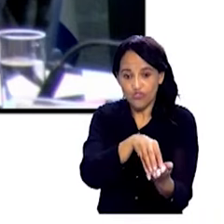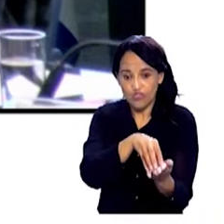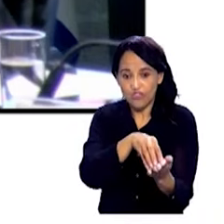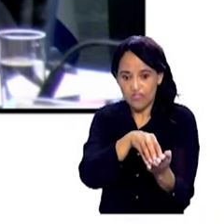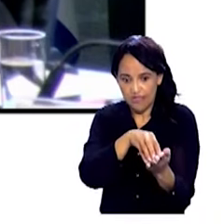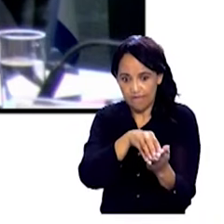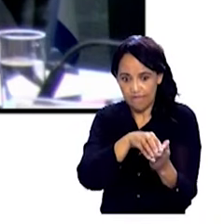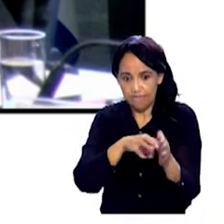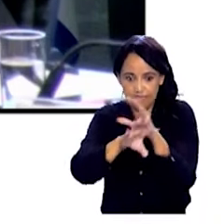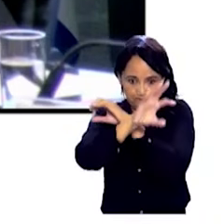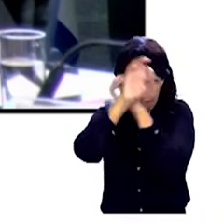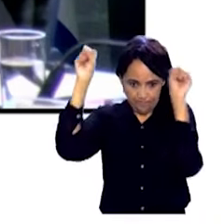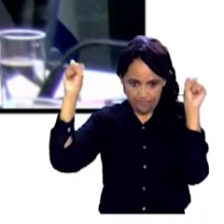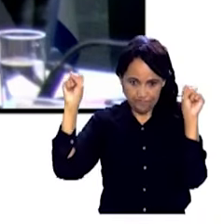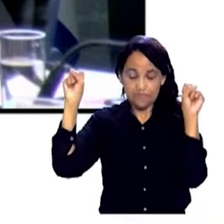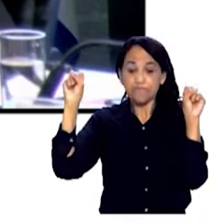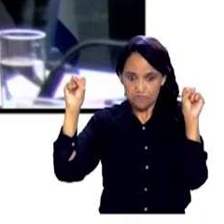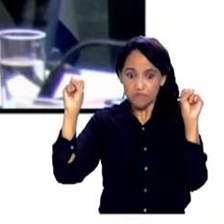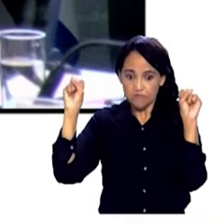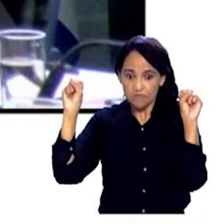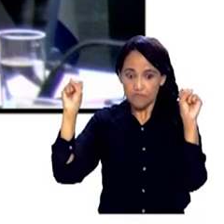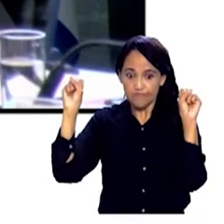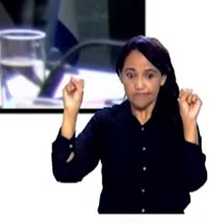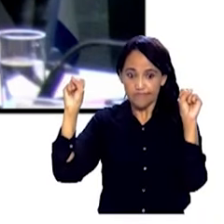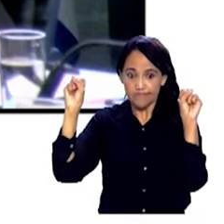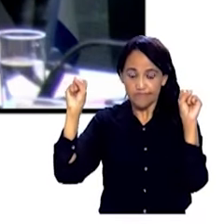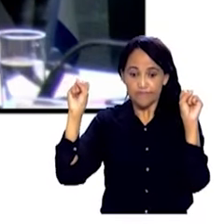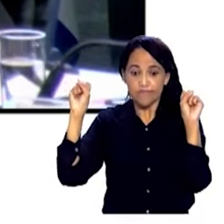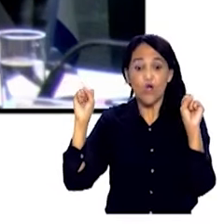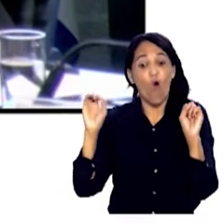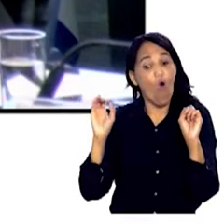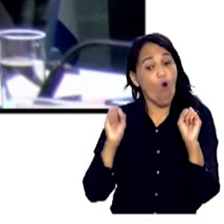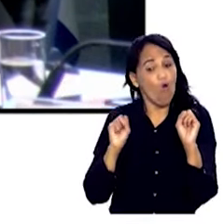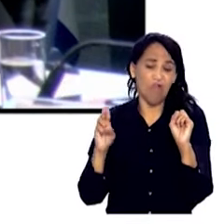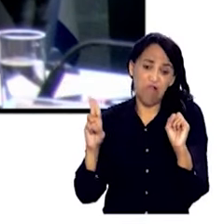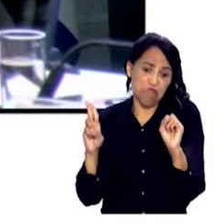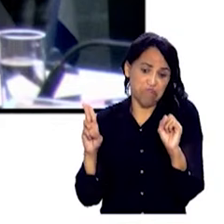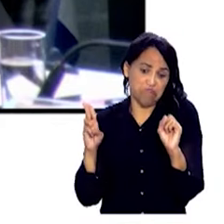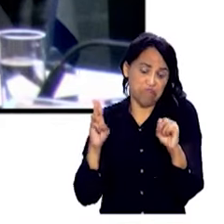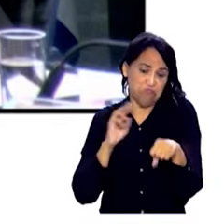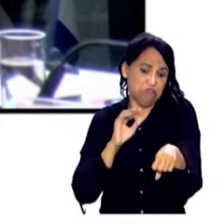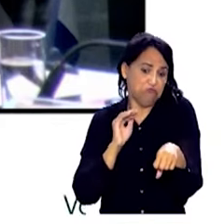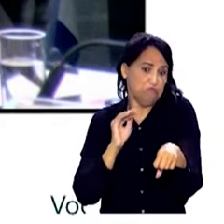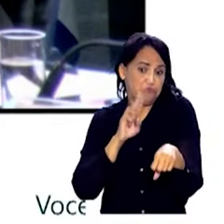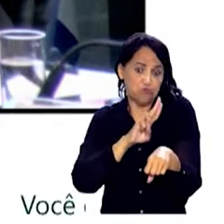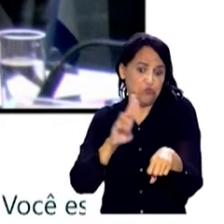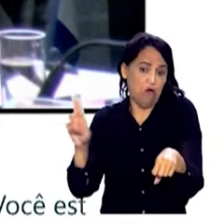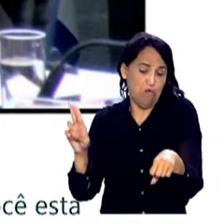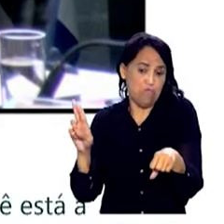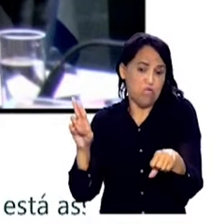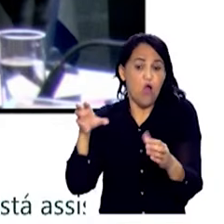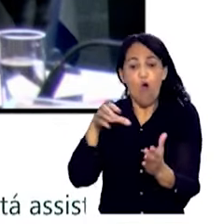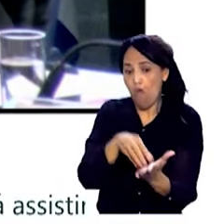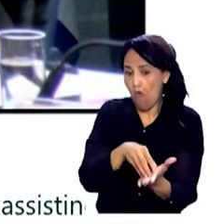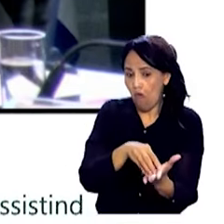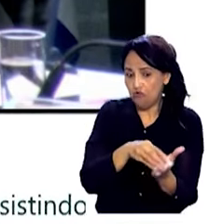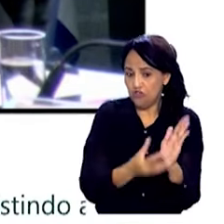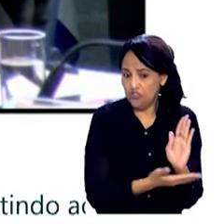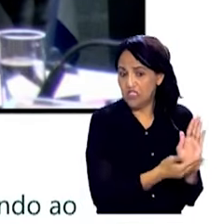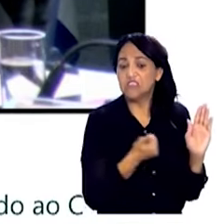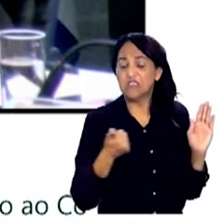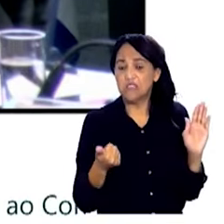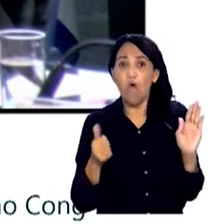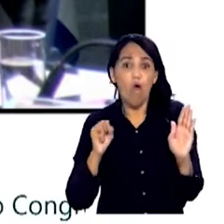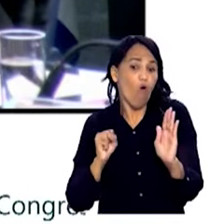chama-se corte Suprema ou chama-se corte e de cação ou chama-se corte Suprema que ao mesmo tempo